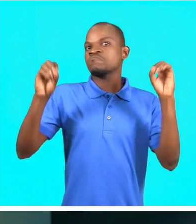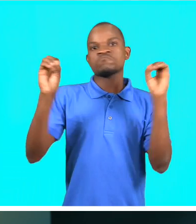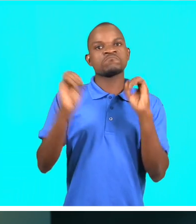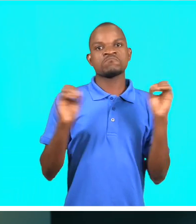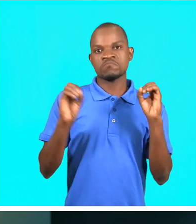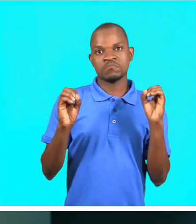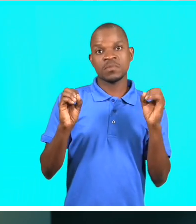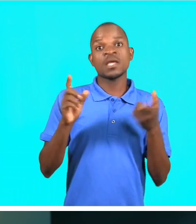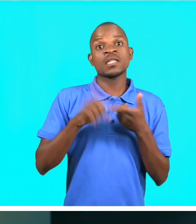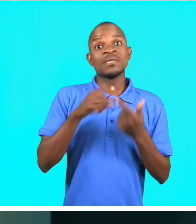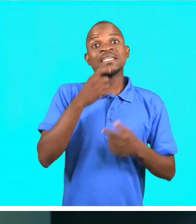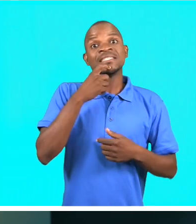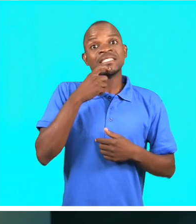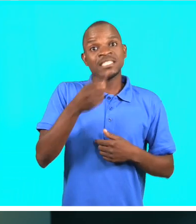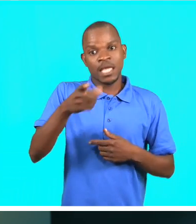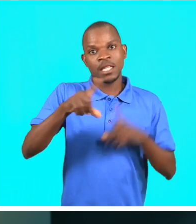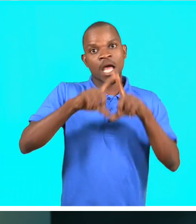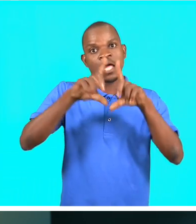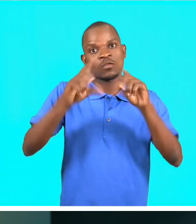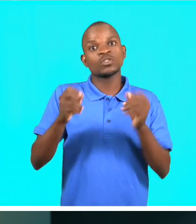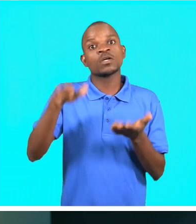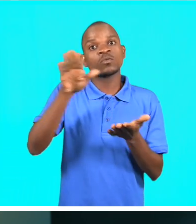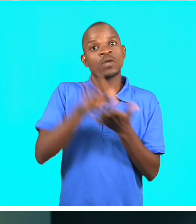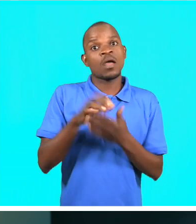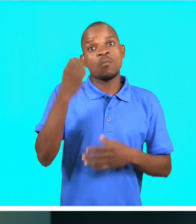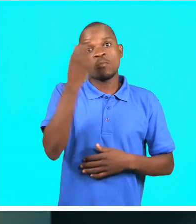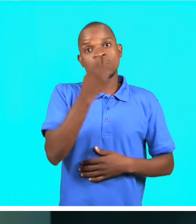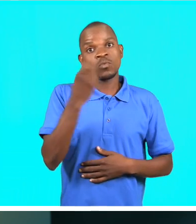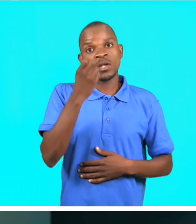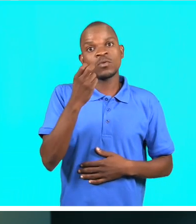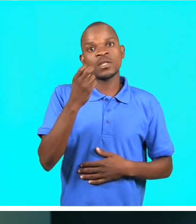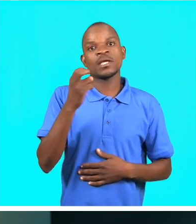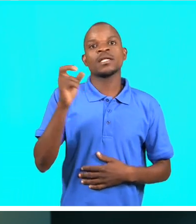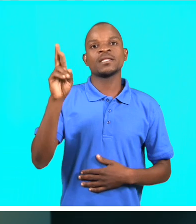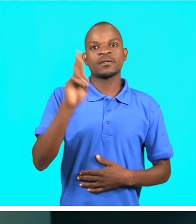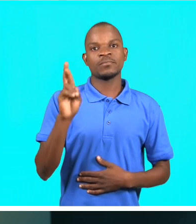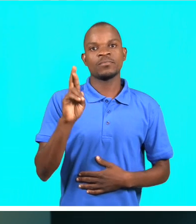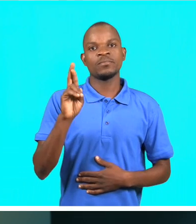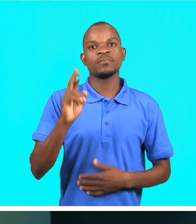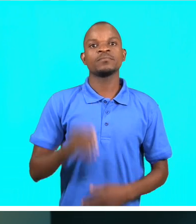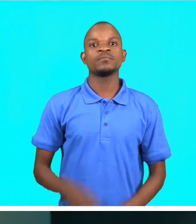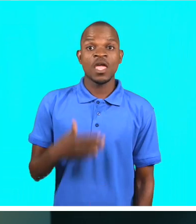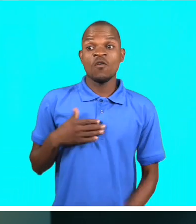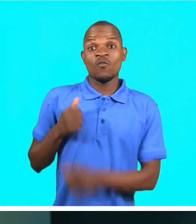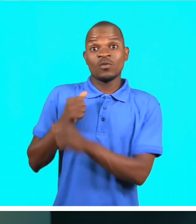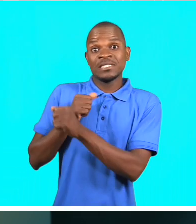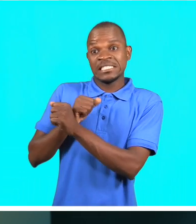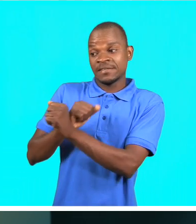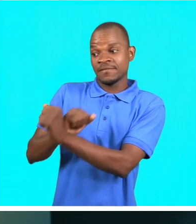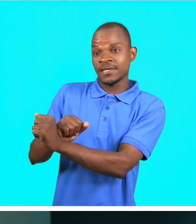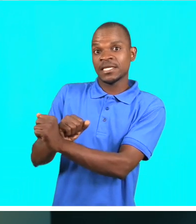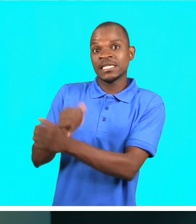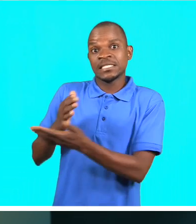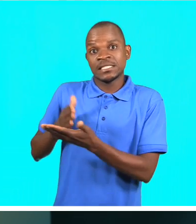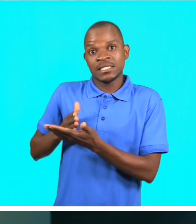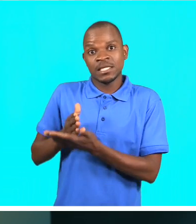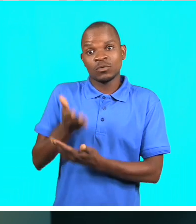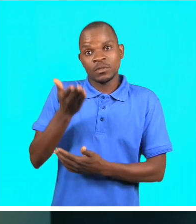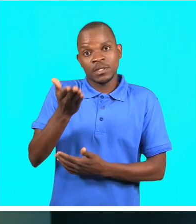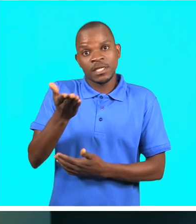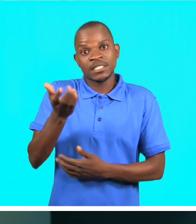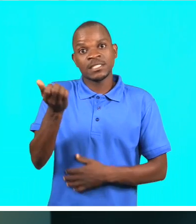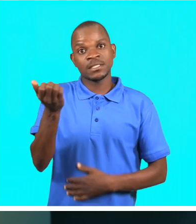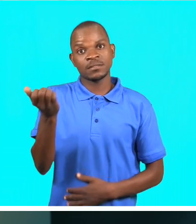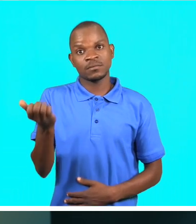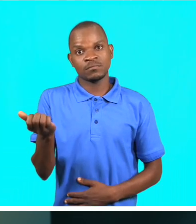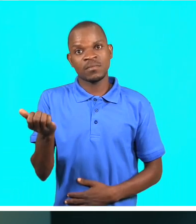as acusações e diz que o caso já está na Procuradoria da República. Eu vou defender os direitos